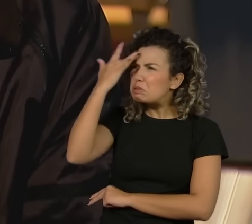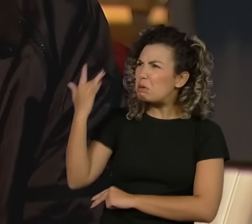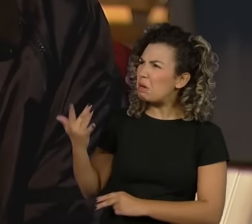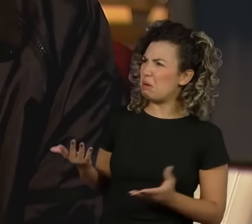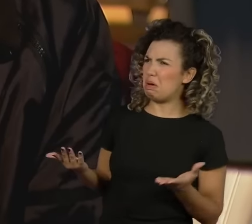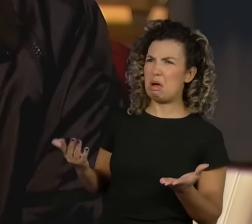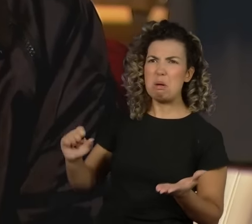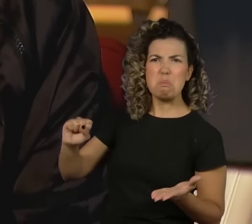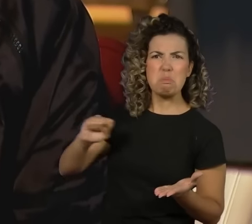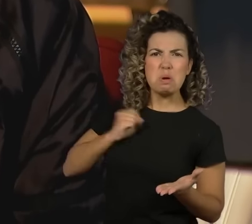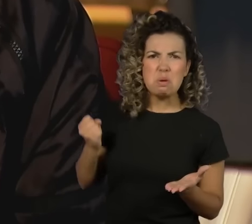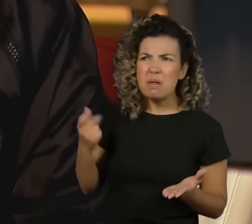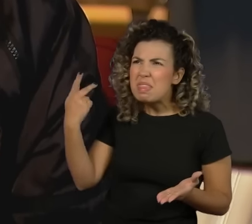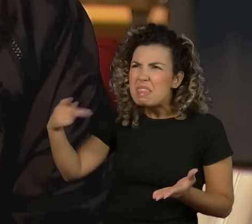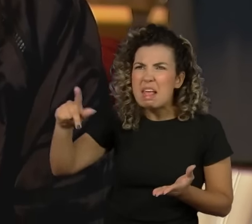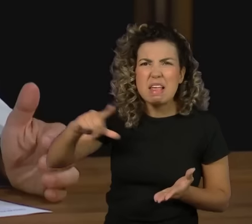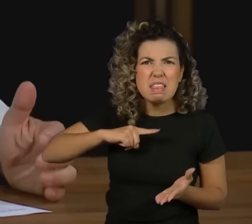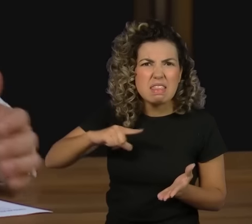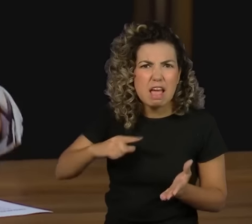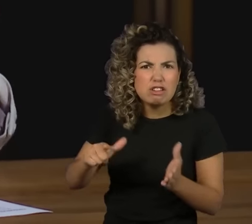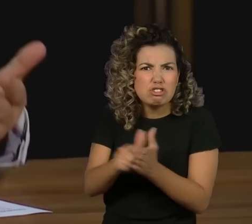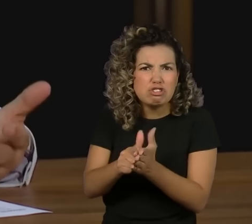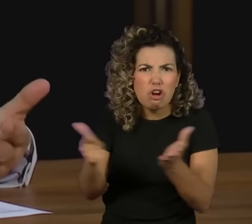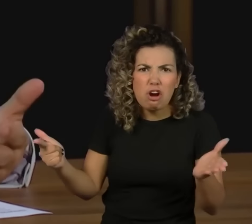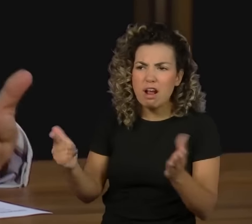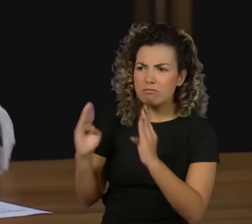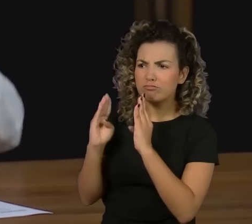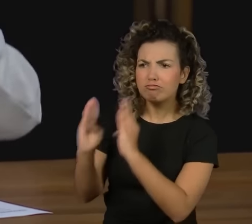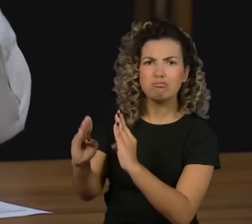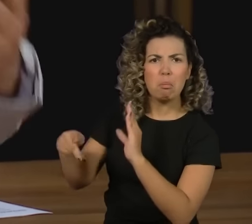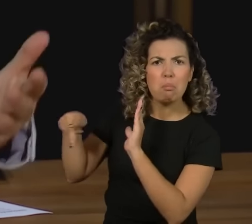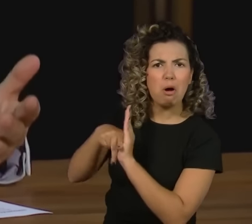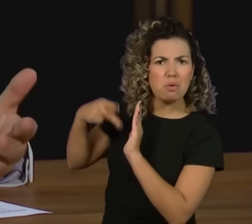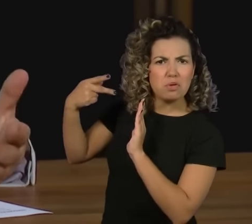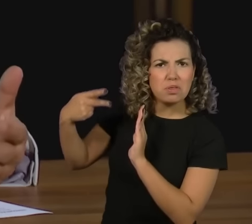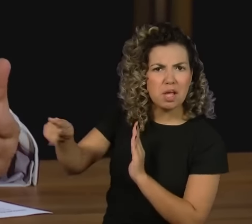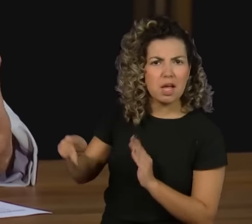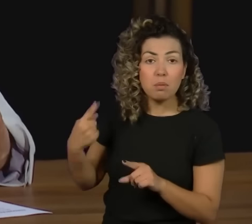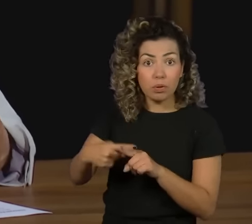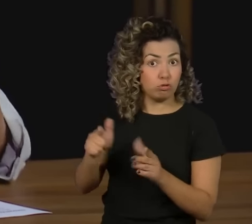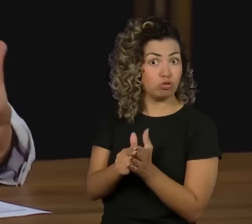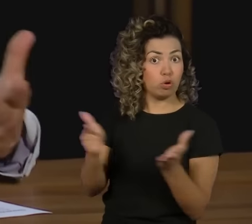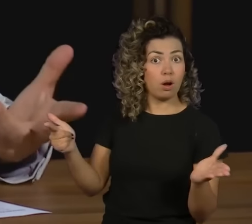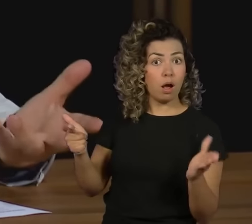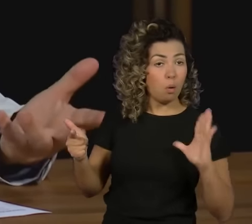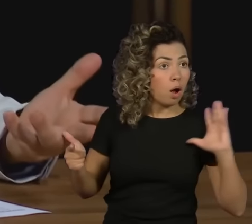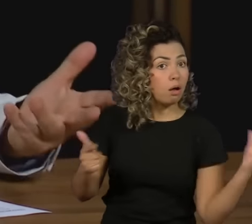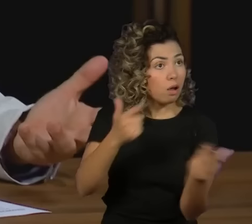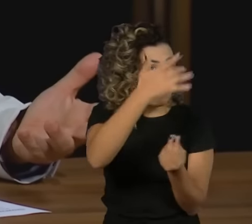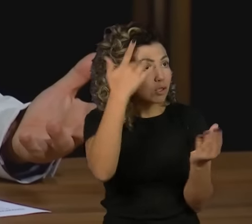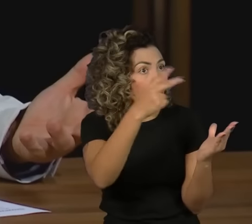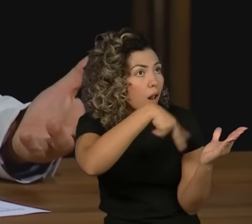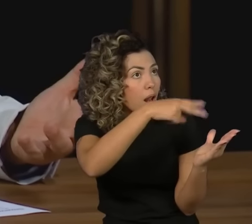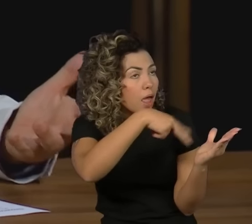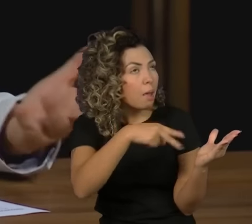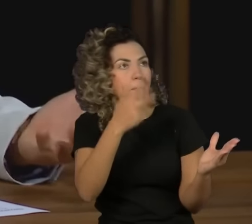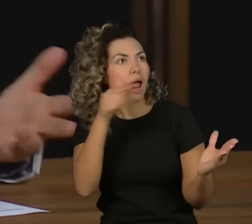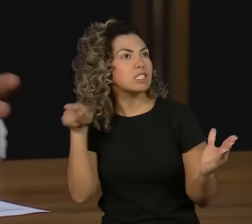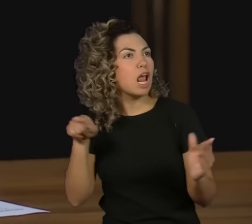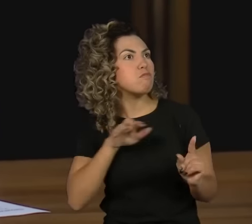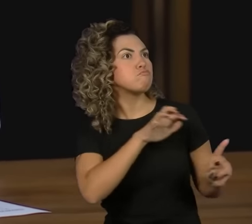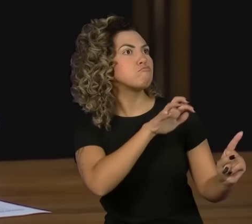ter uma coluna no jornal. No jornal do Samuel Weiner, um jornal que todo mundo lia. Ele era um influenciador, né,